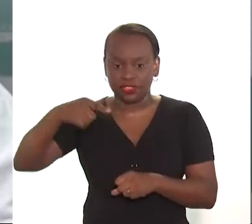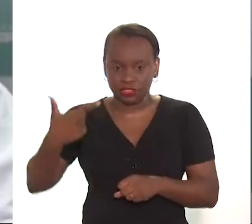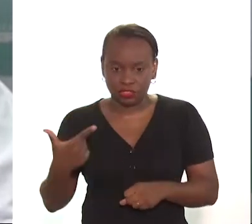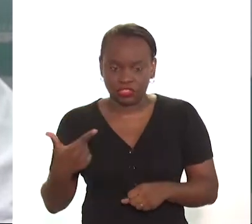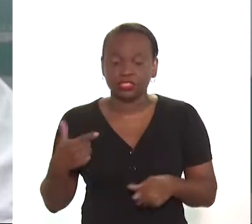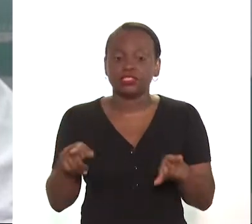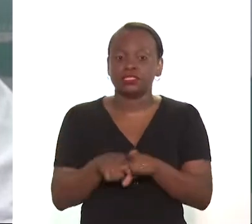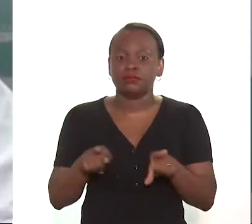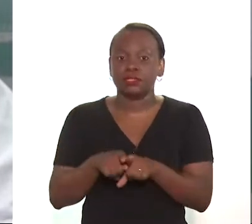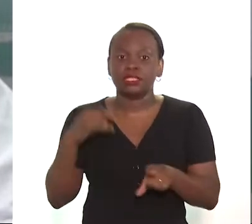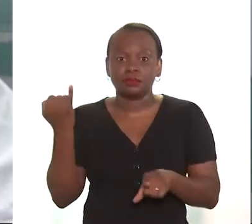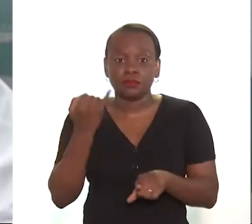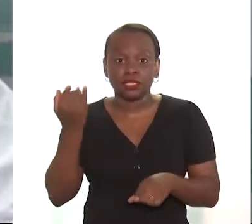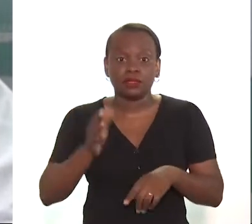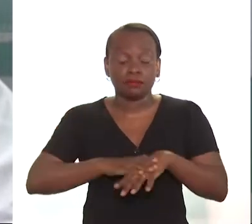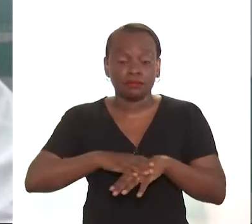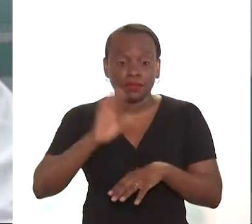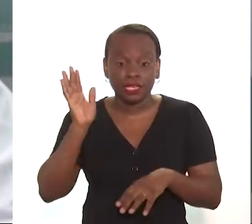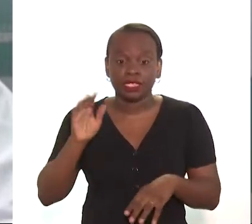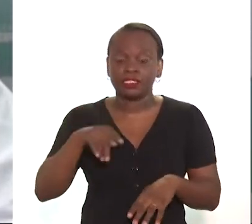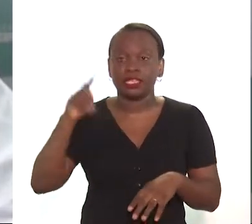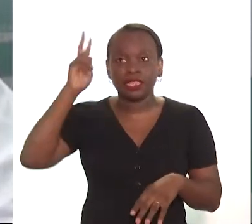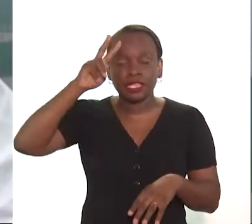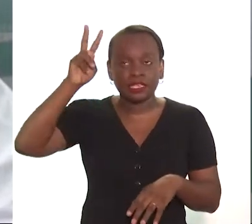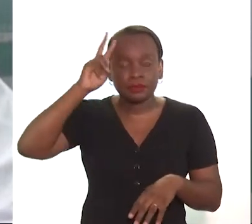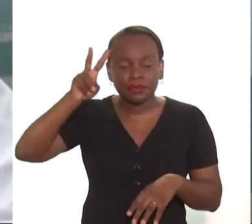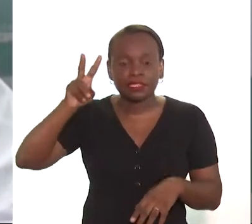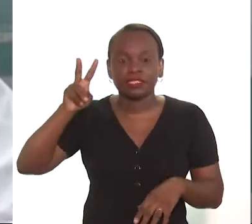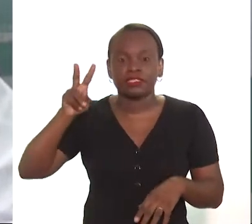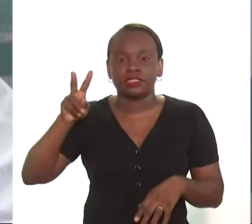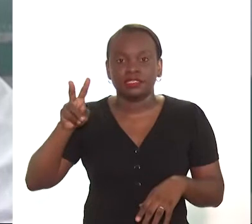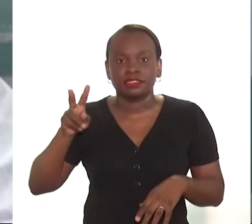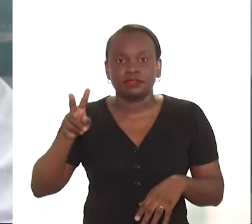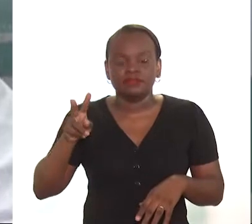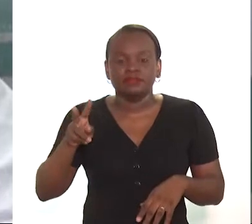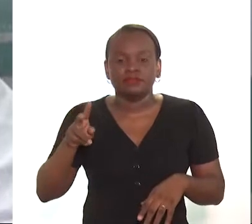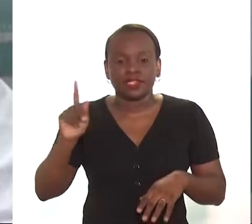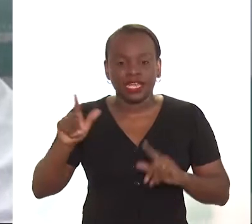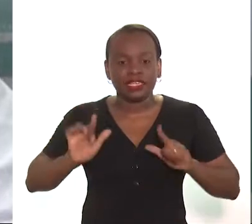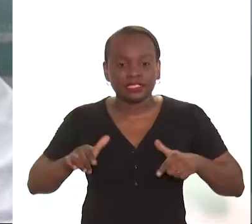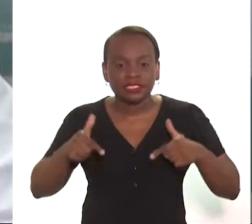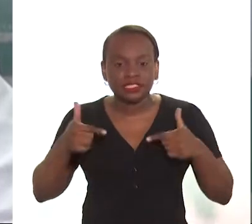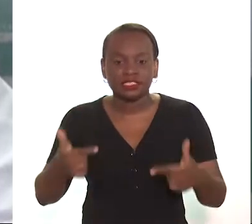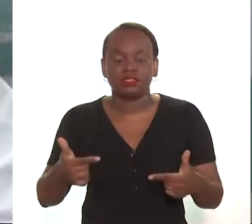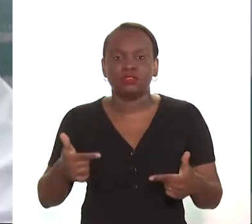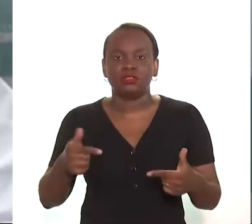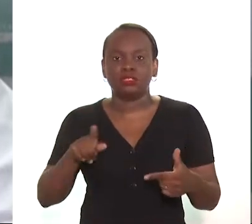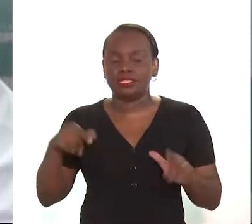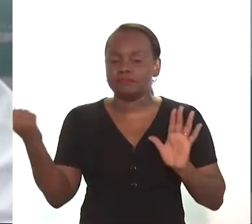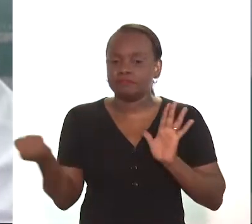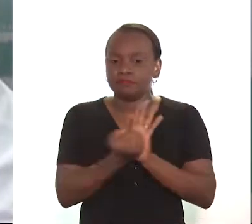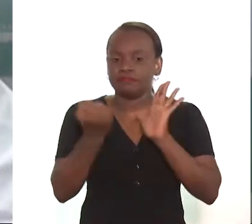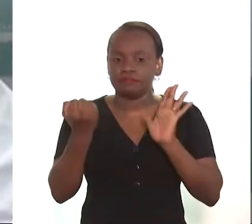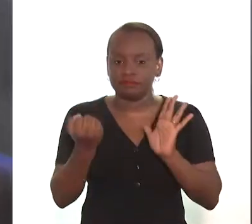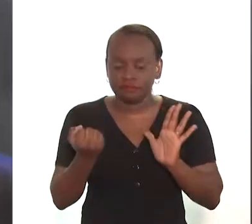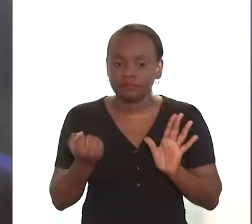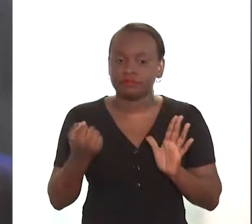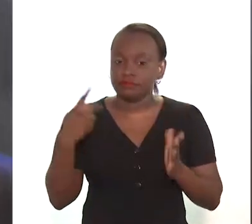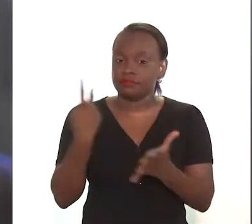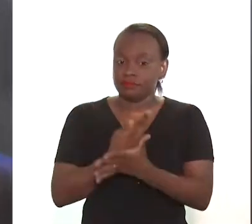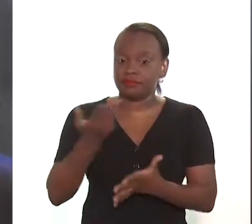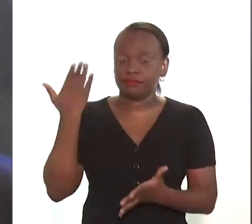92. É de fundamental importância para nós rememorar essa ação, esse